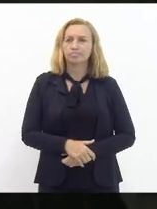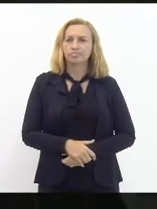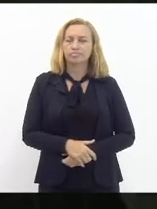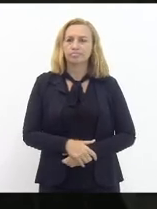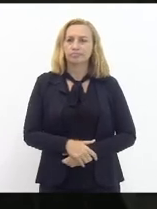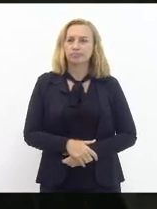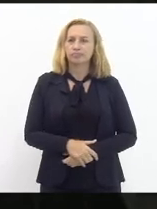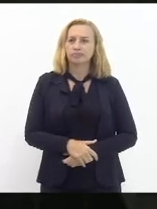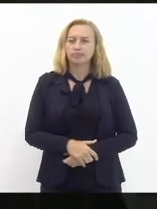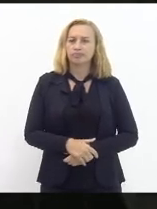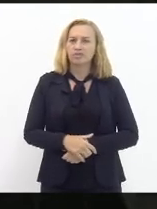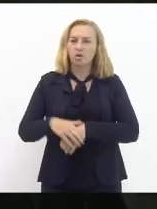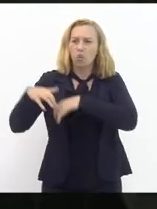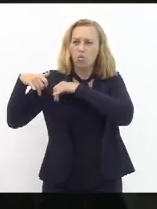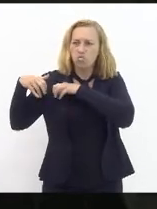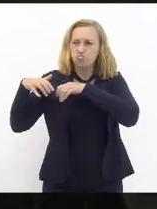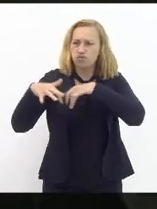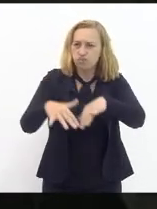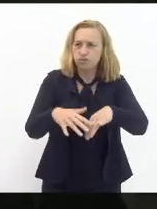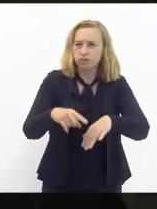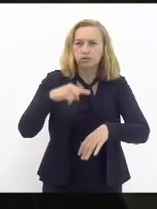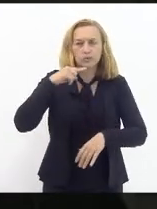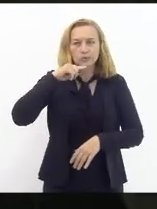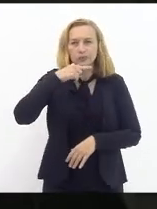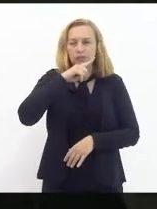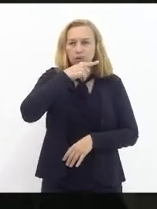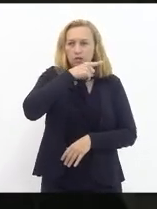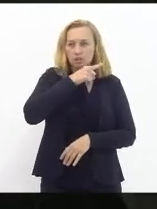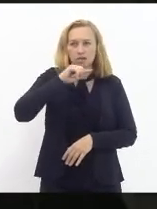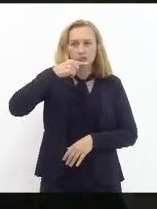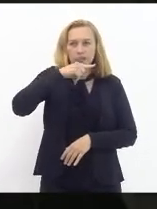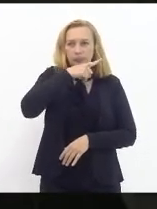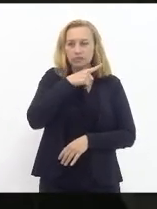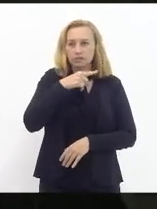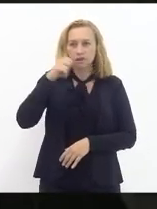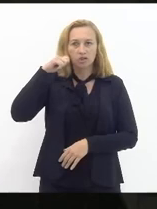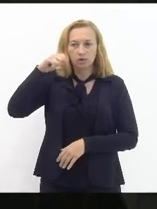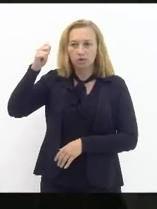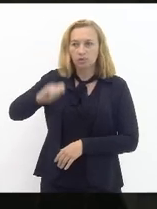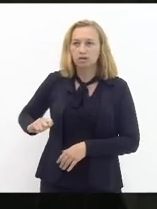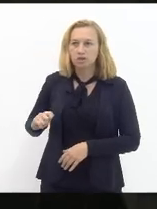Esta invasão da Rússia à Ucrânia é